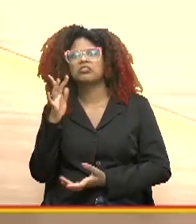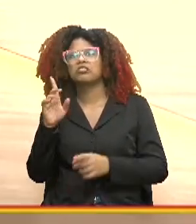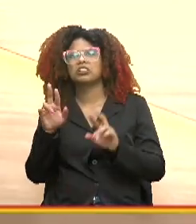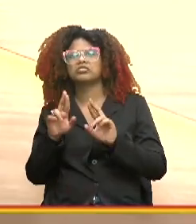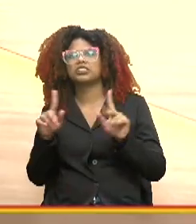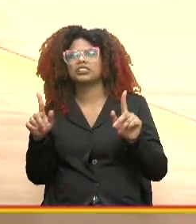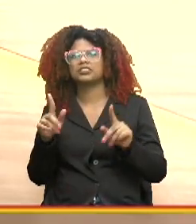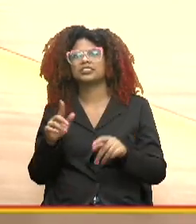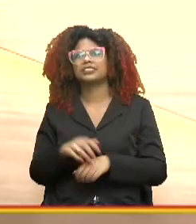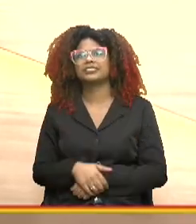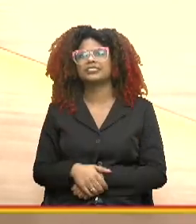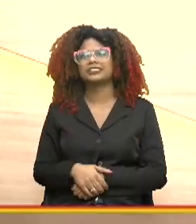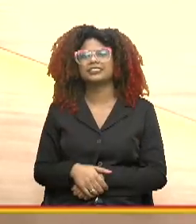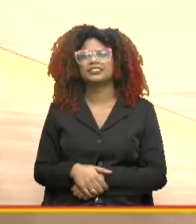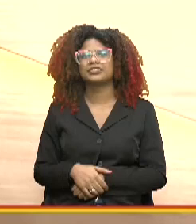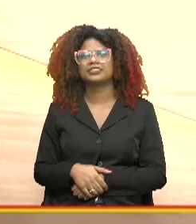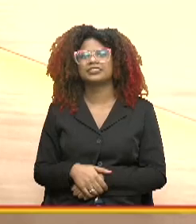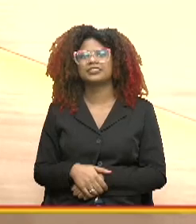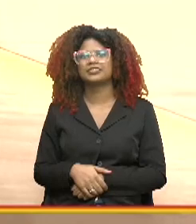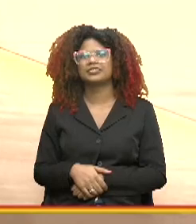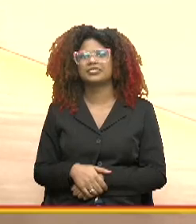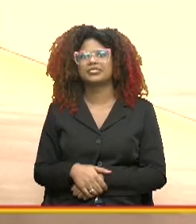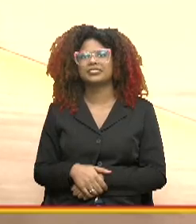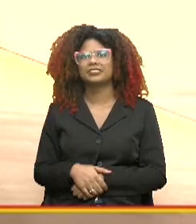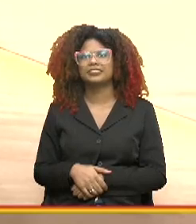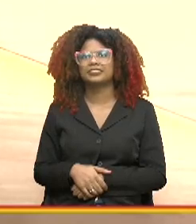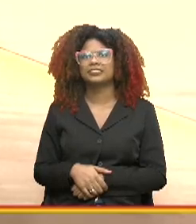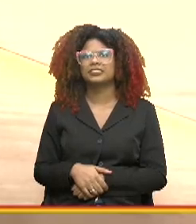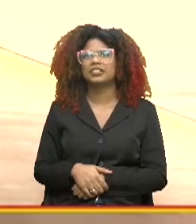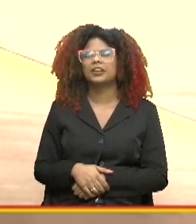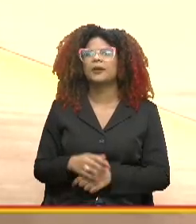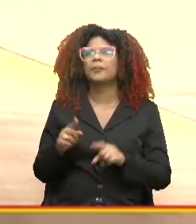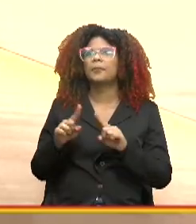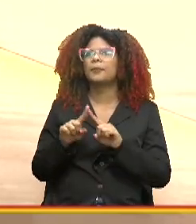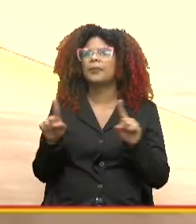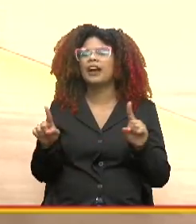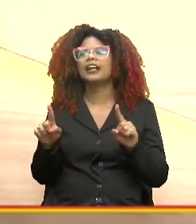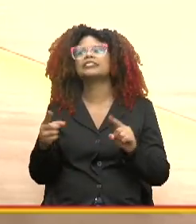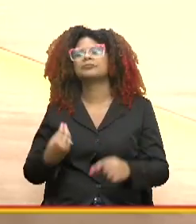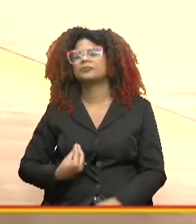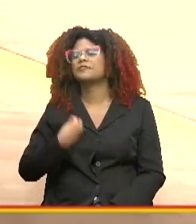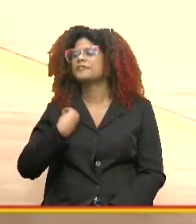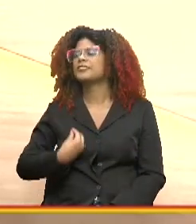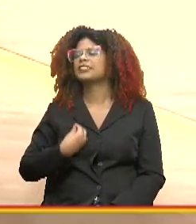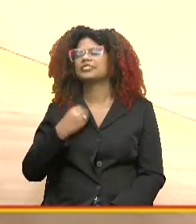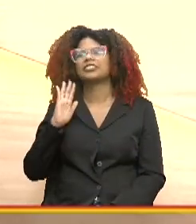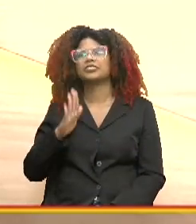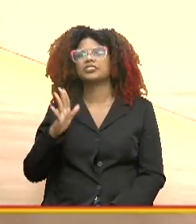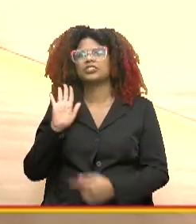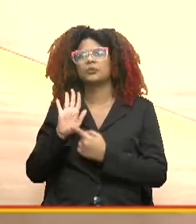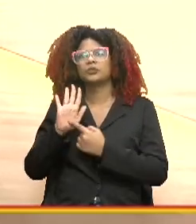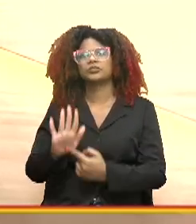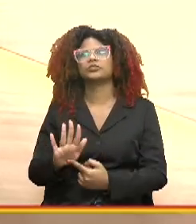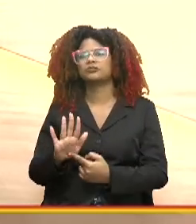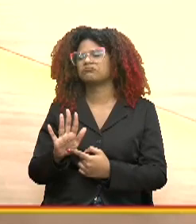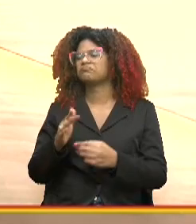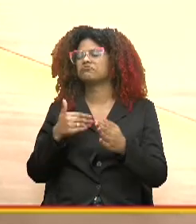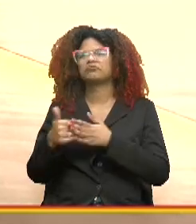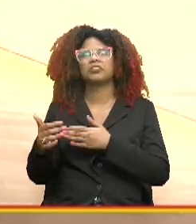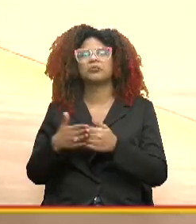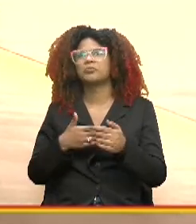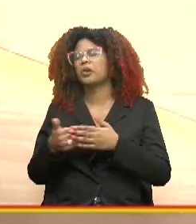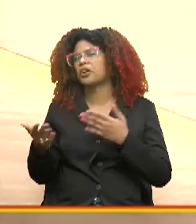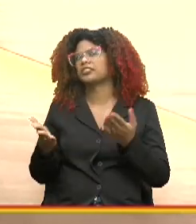como eu digo não tenho exatamente um lugar de fala por não ter filhos biológicos mas a minha vivência já me mostrou não faz diferença